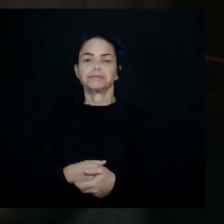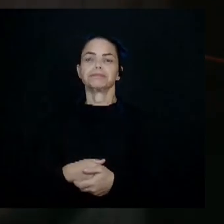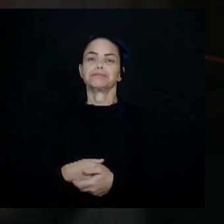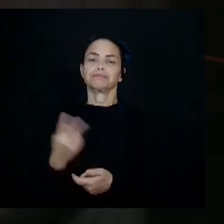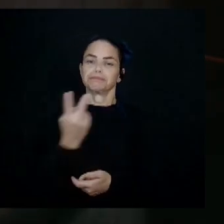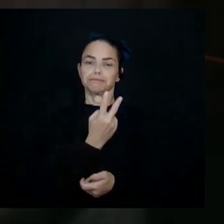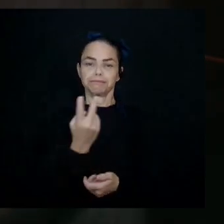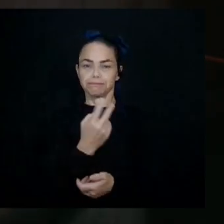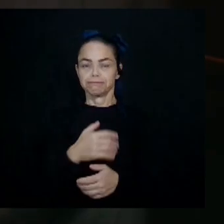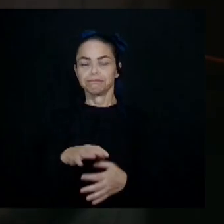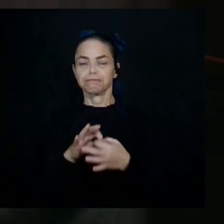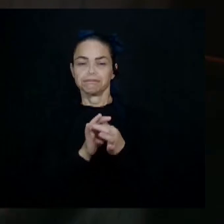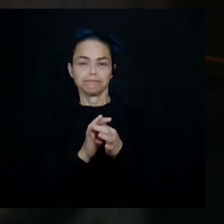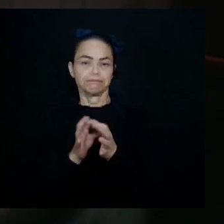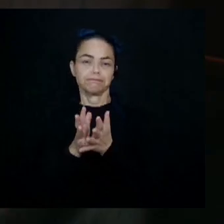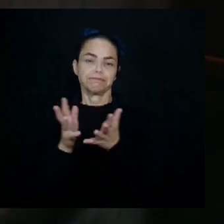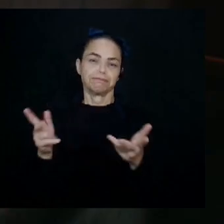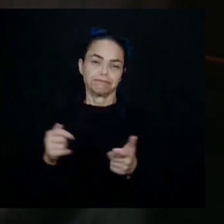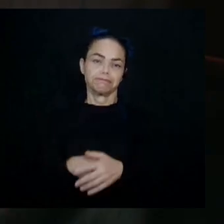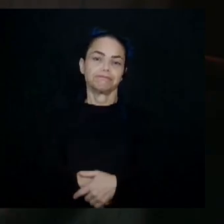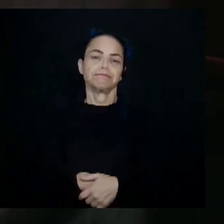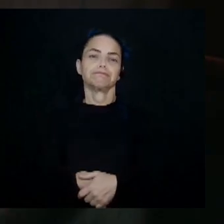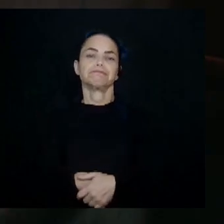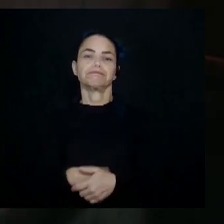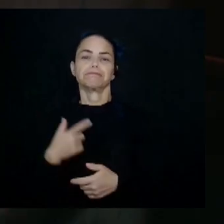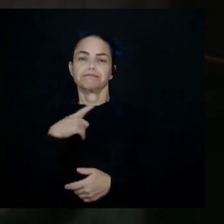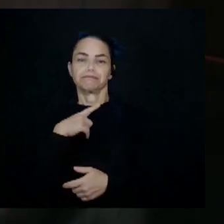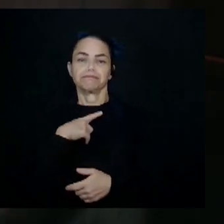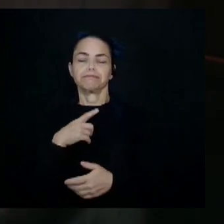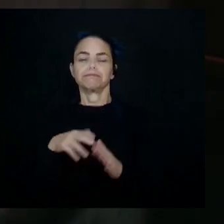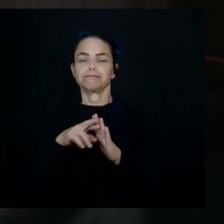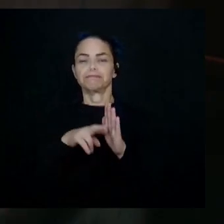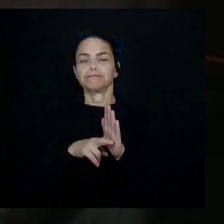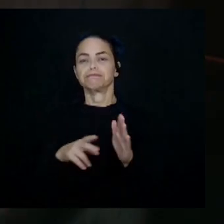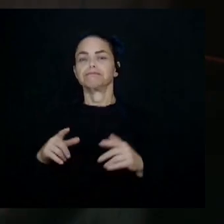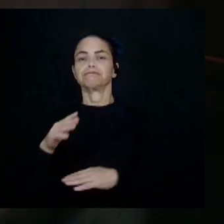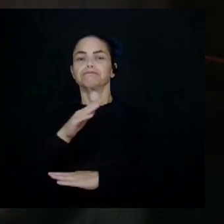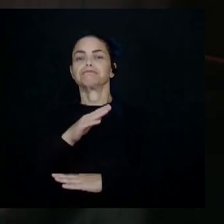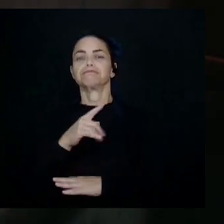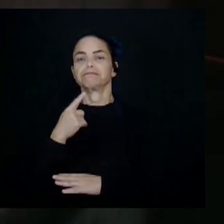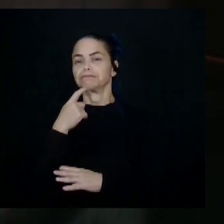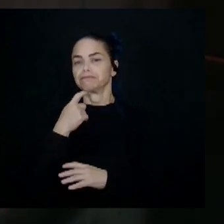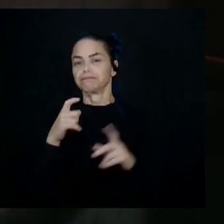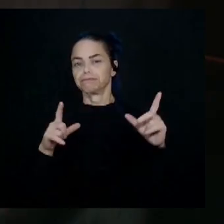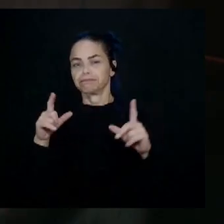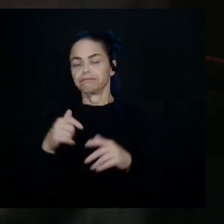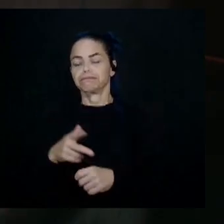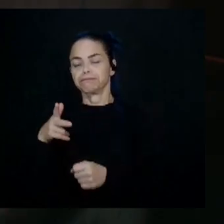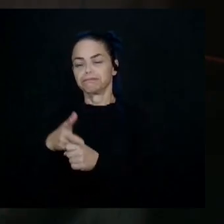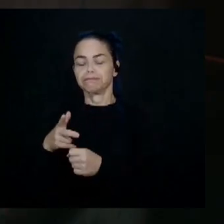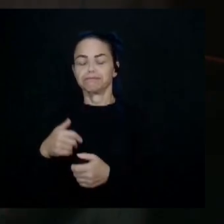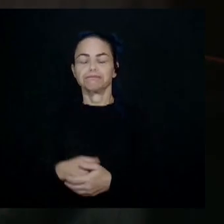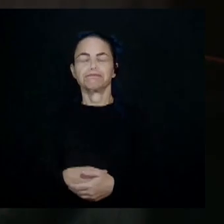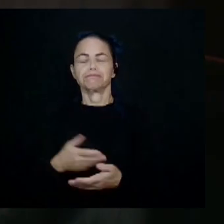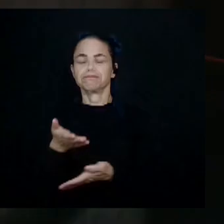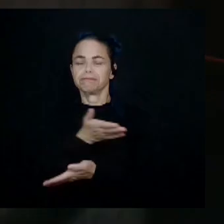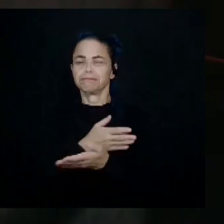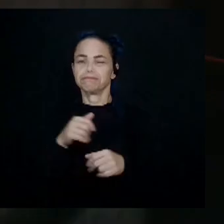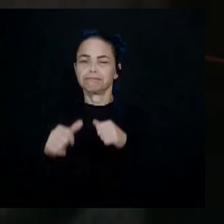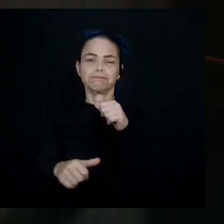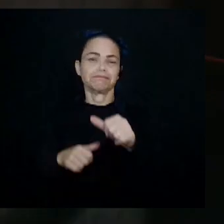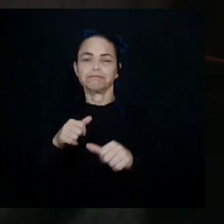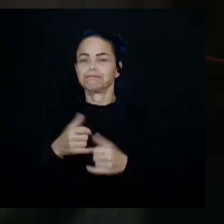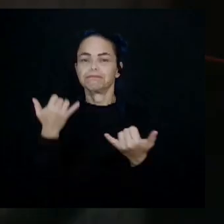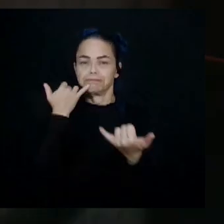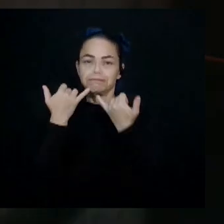conexão maravilhosa que vocês criaram aqui no programa, essa troca de informações sensacional, e por